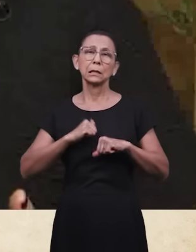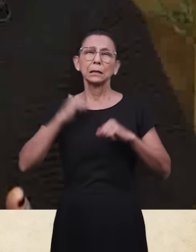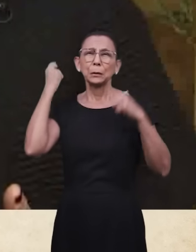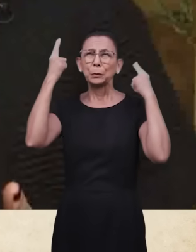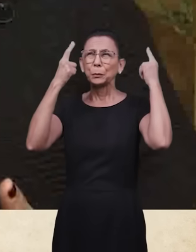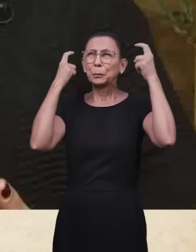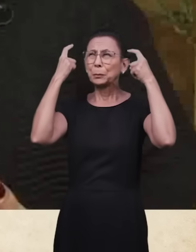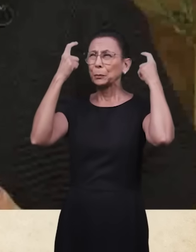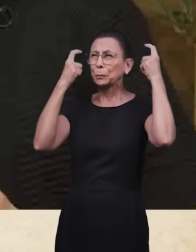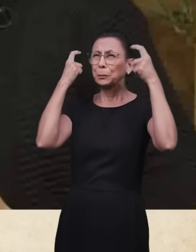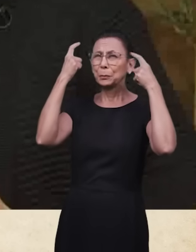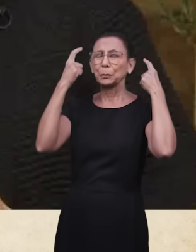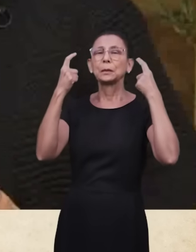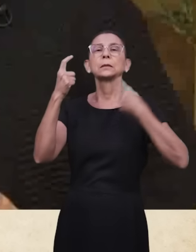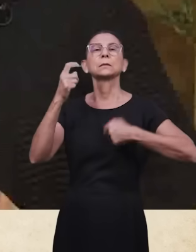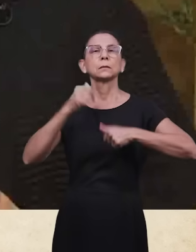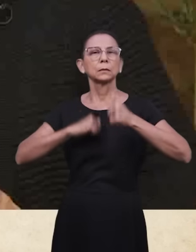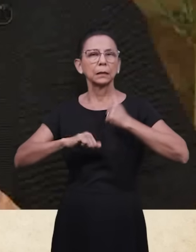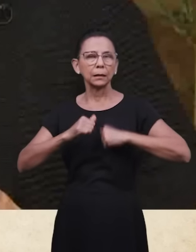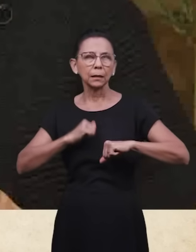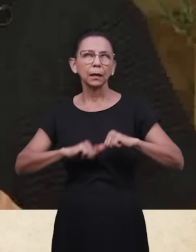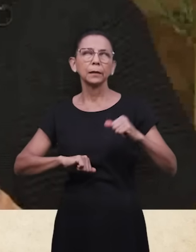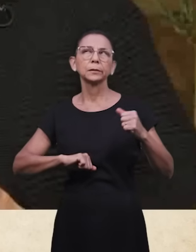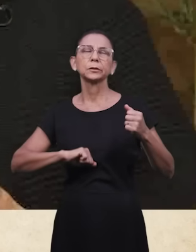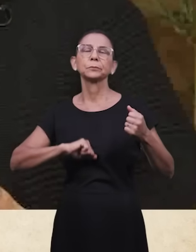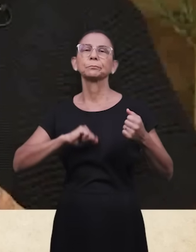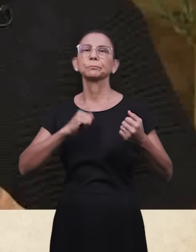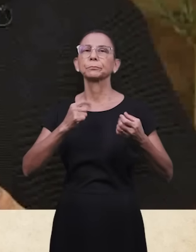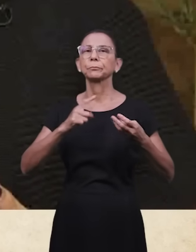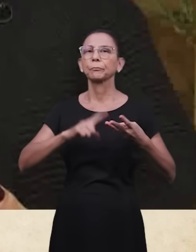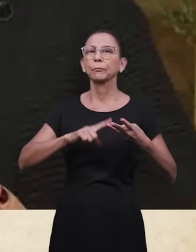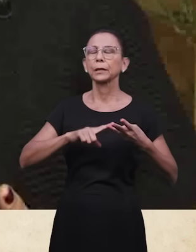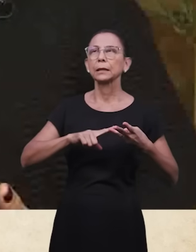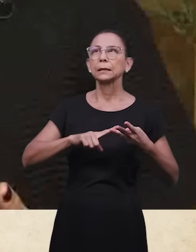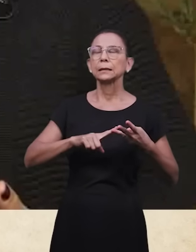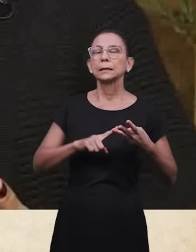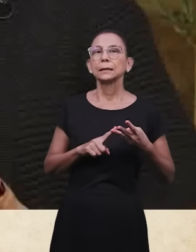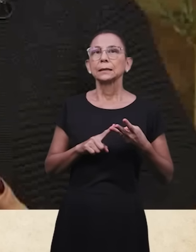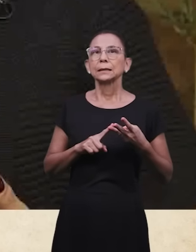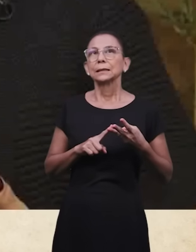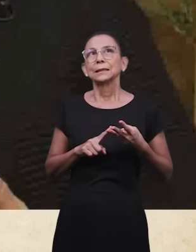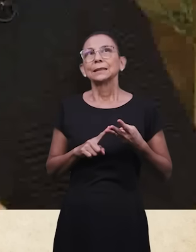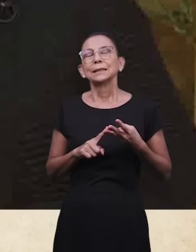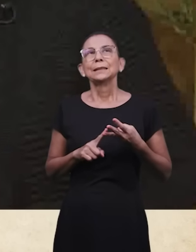ansiedade, preocupação excessiva pode gerar ansiedade,